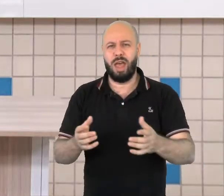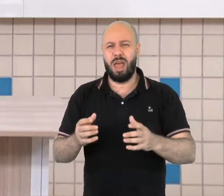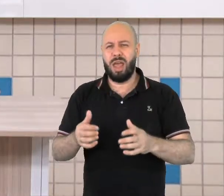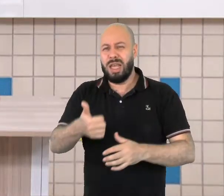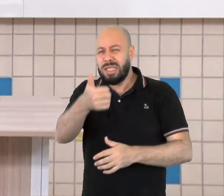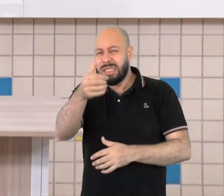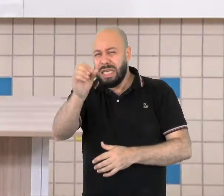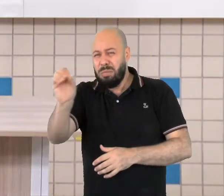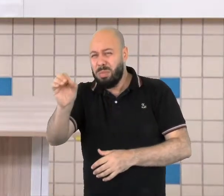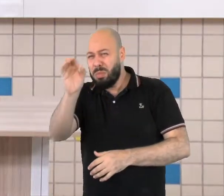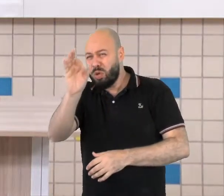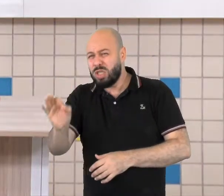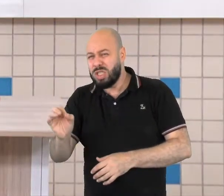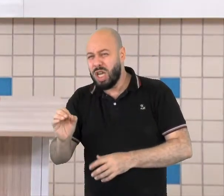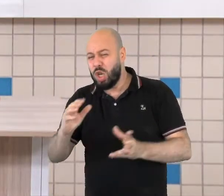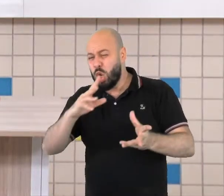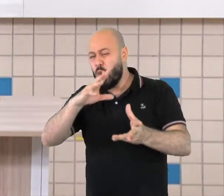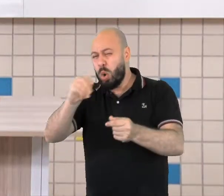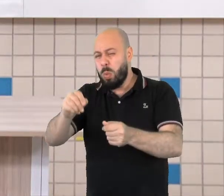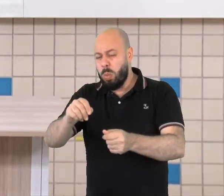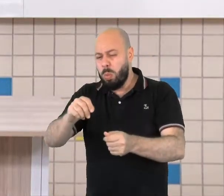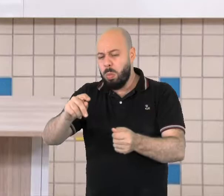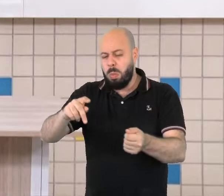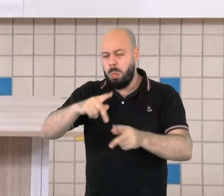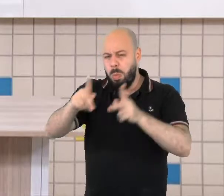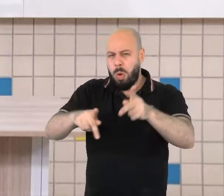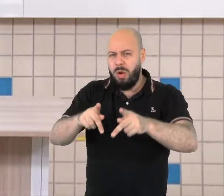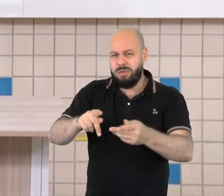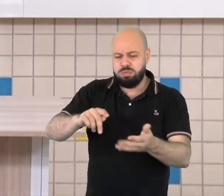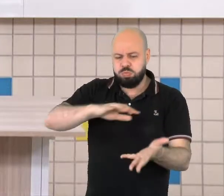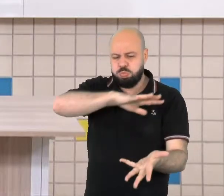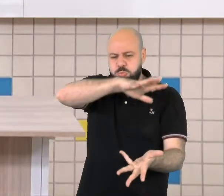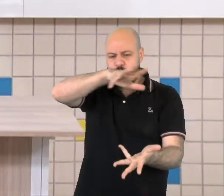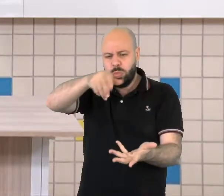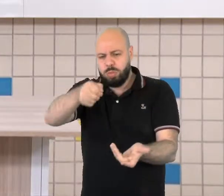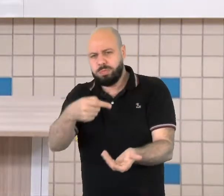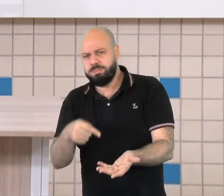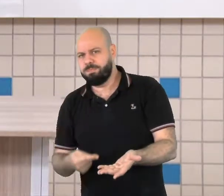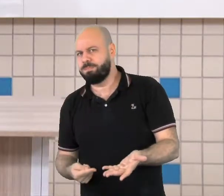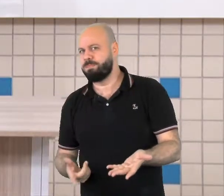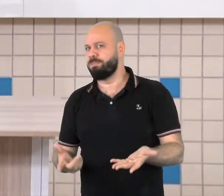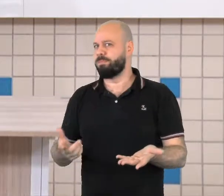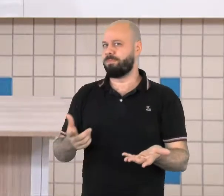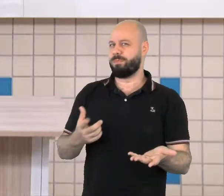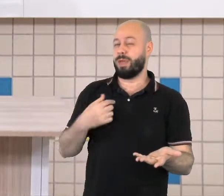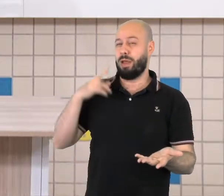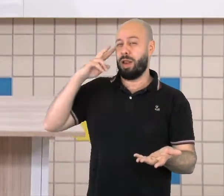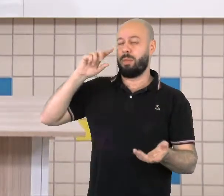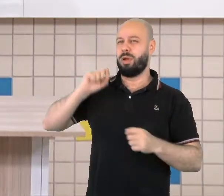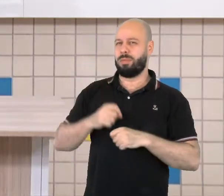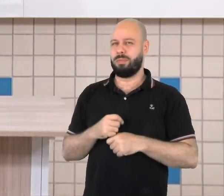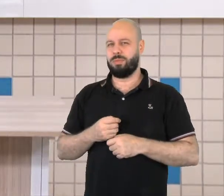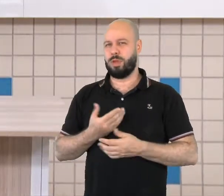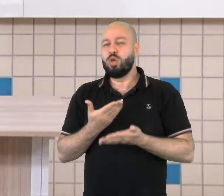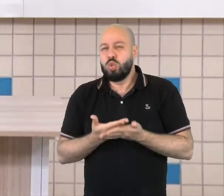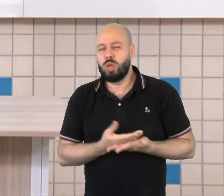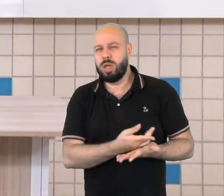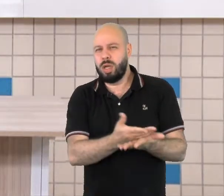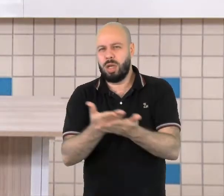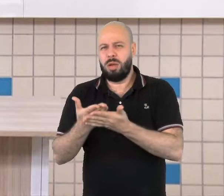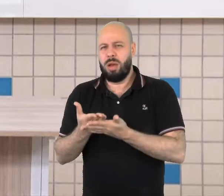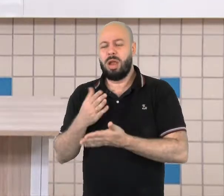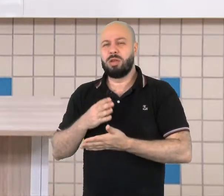da população mundial? Lembrem-se que quando nós estamos estudando, inclusive esses fenômenos, e a gente